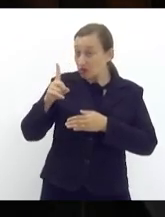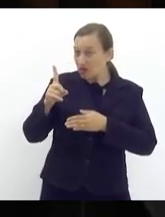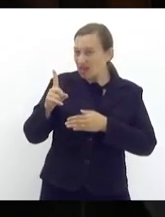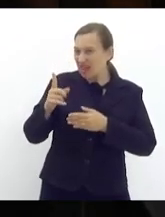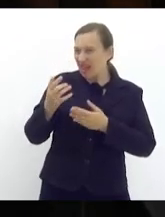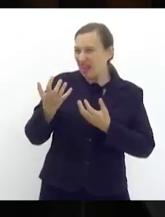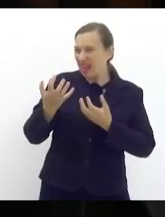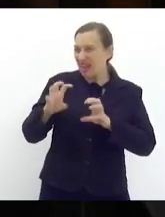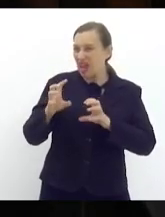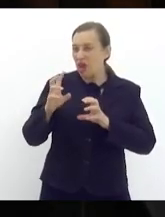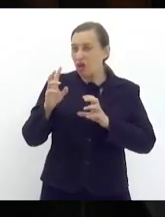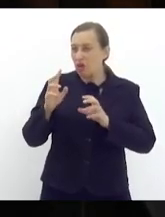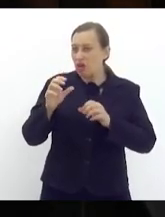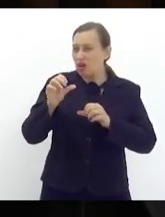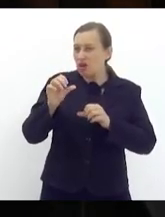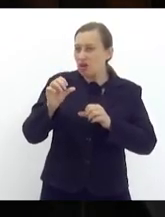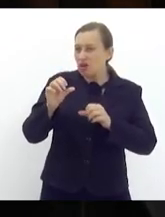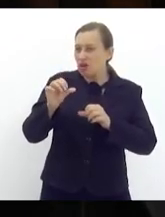o foco.